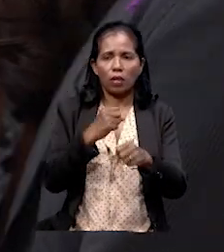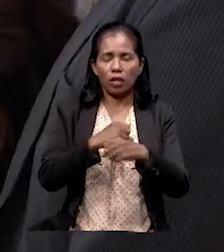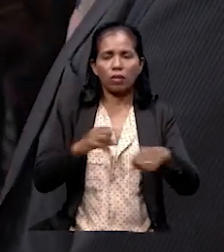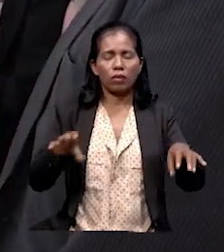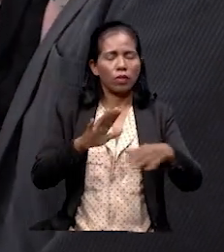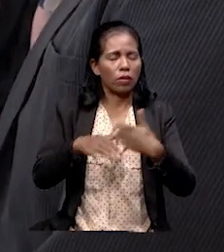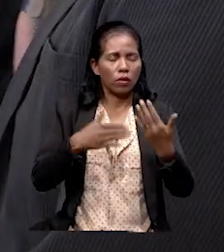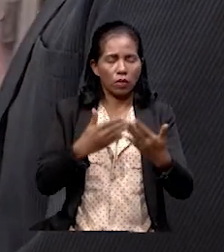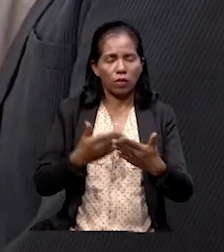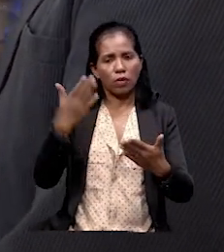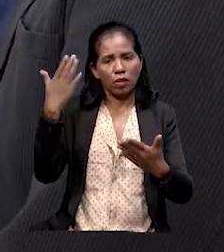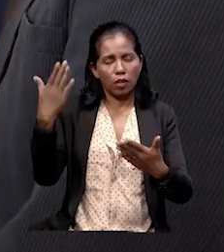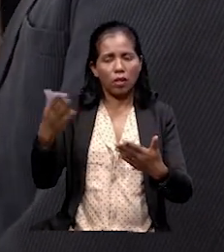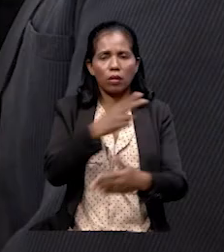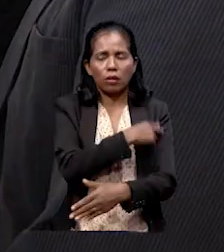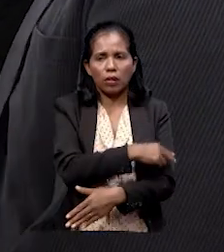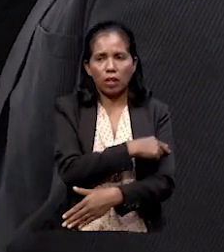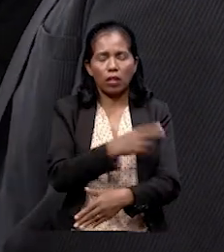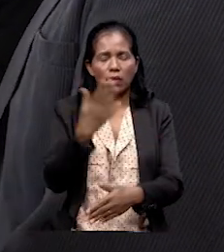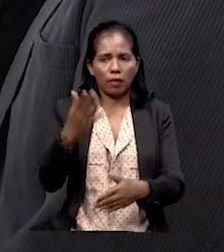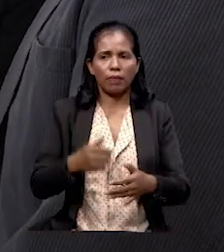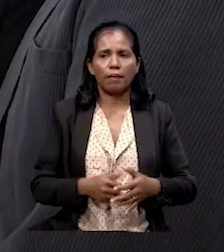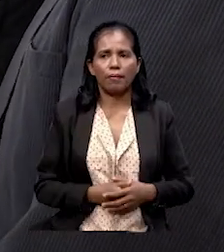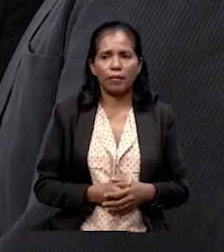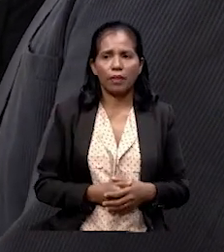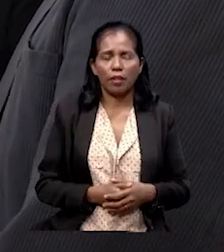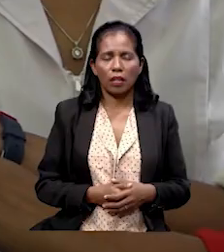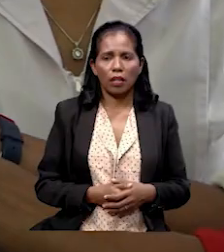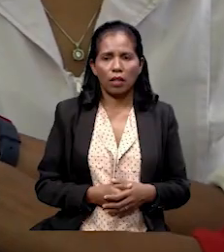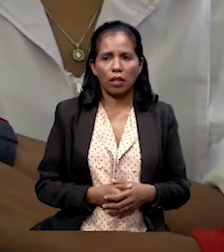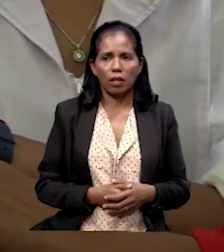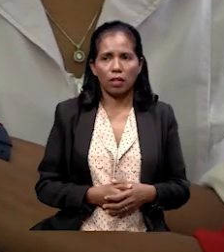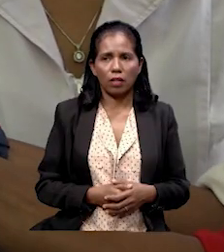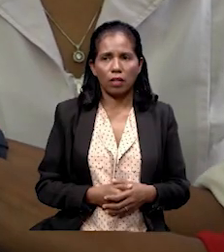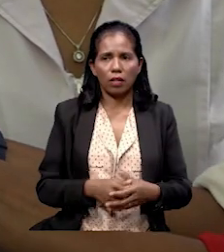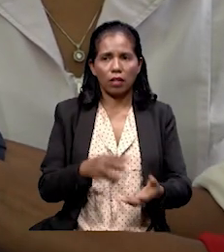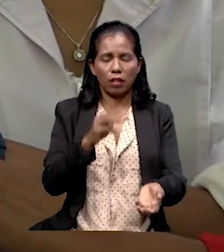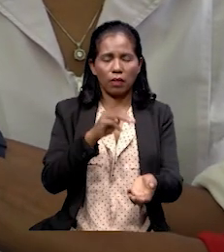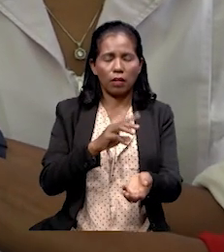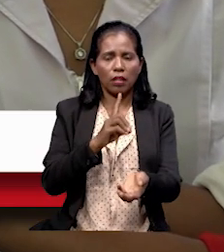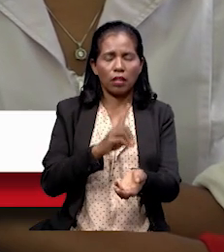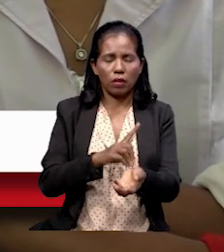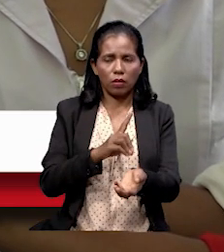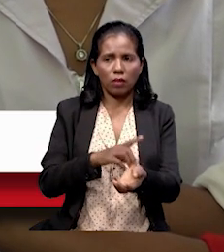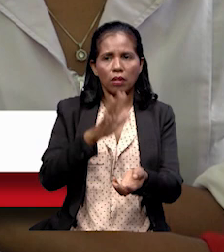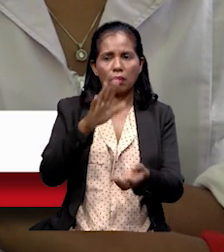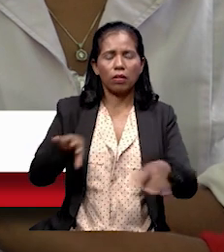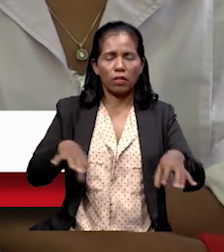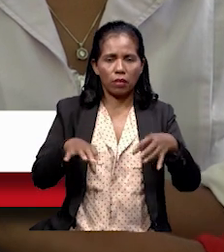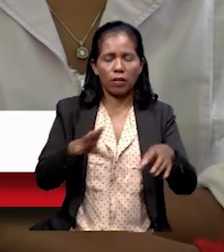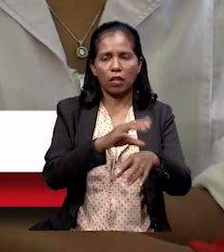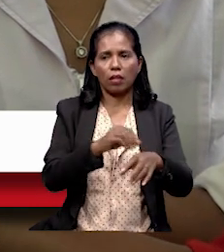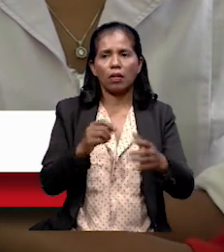e a Centro Saúde refere. Mas bem, a médico lima ne bem maka serviço na sahela, a nesangela técnico profissional médico